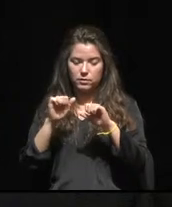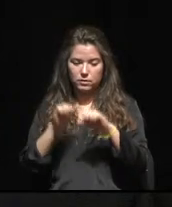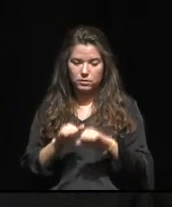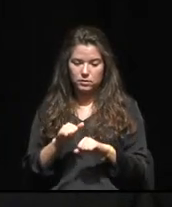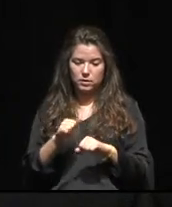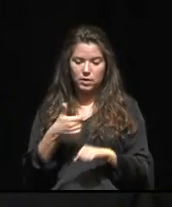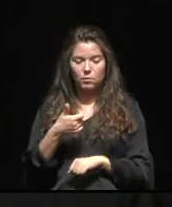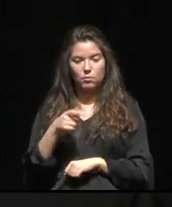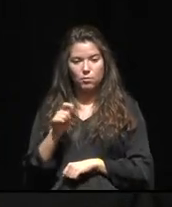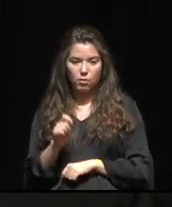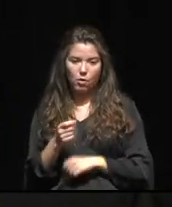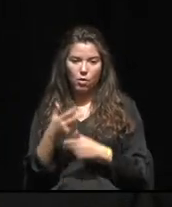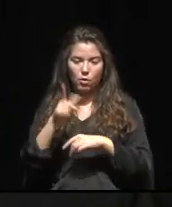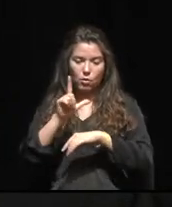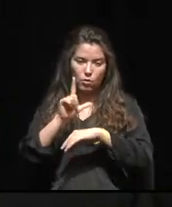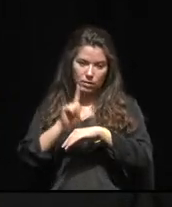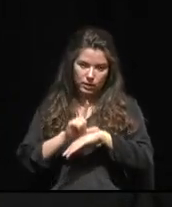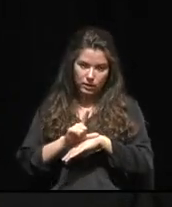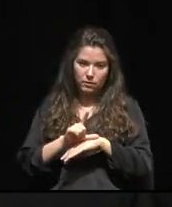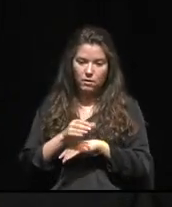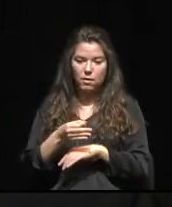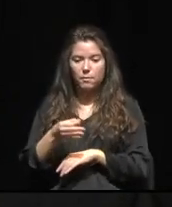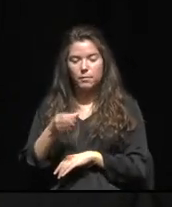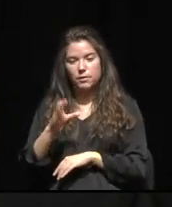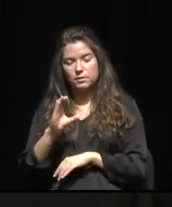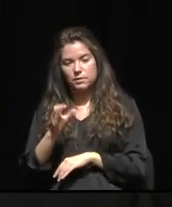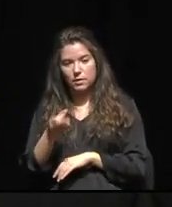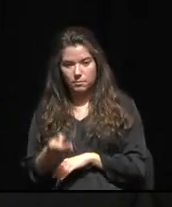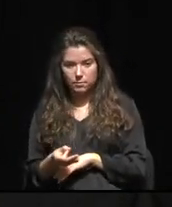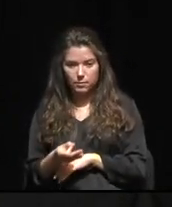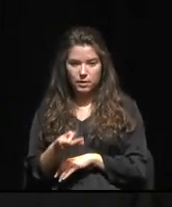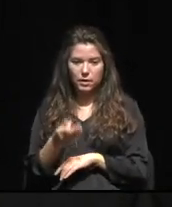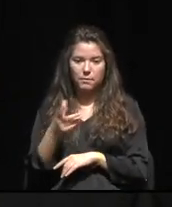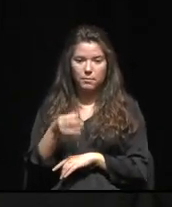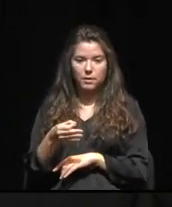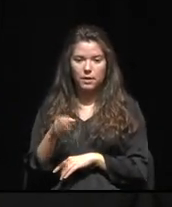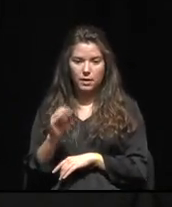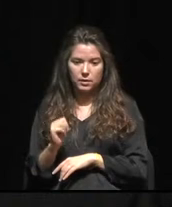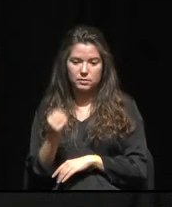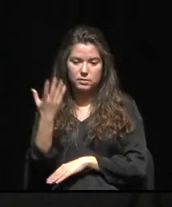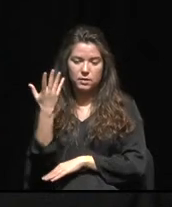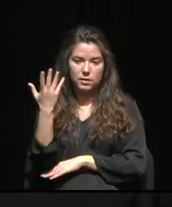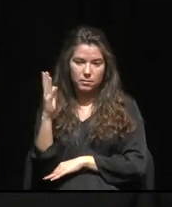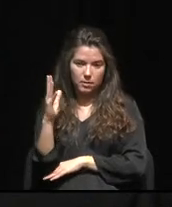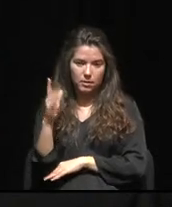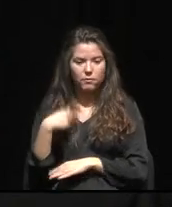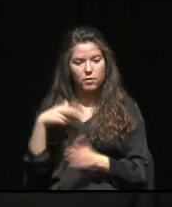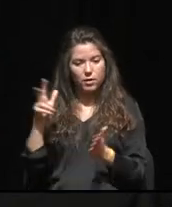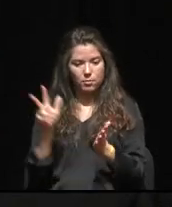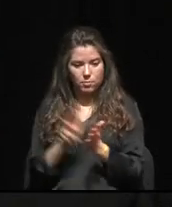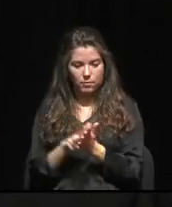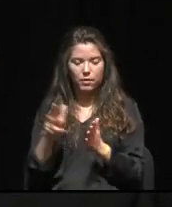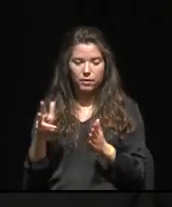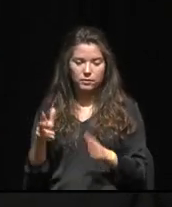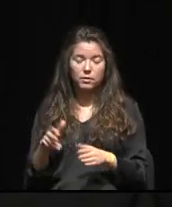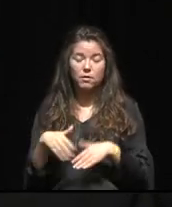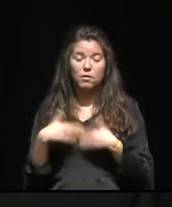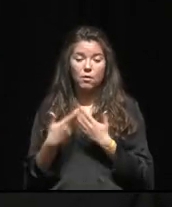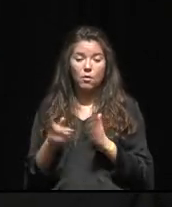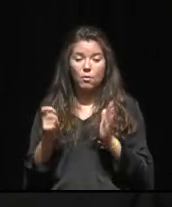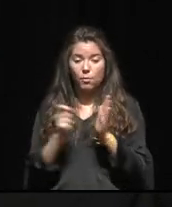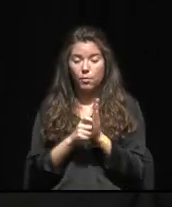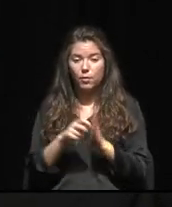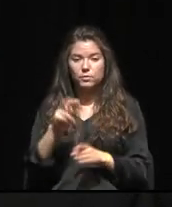bloco livre pev PCP deputados não inscritos PS e Pan foi aprovado ponto